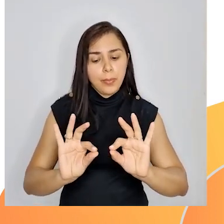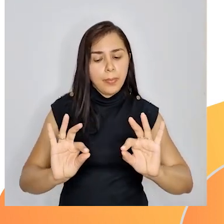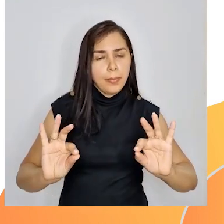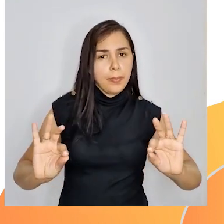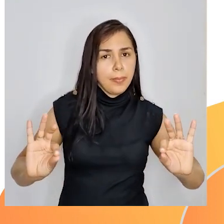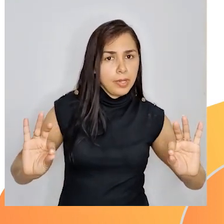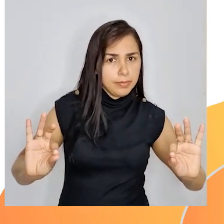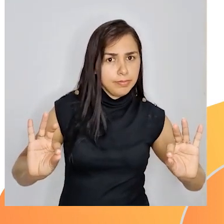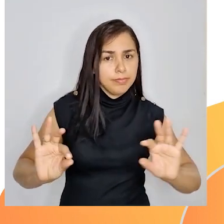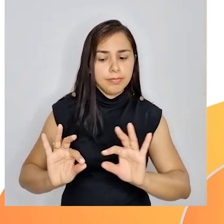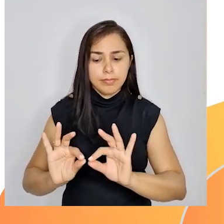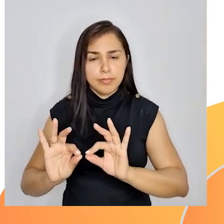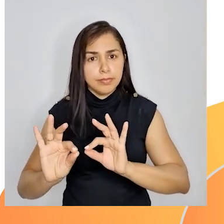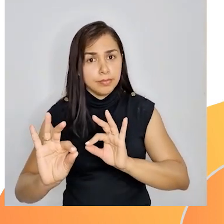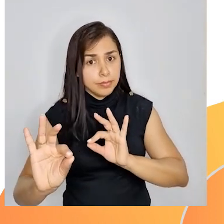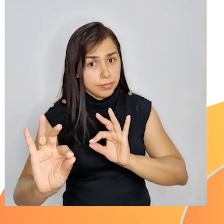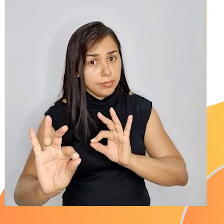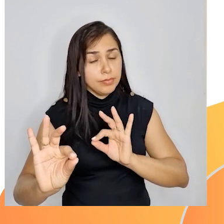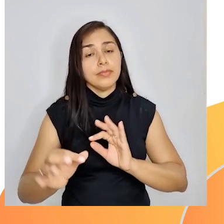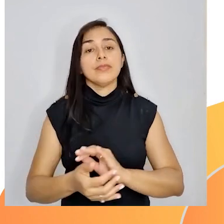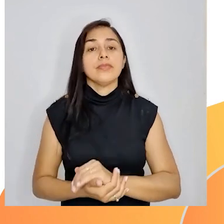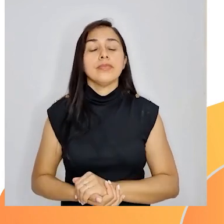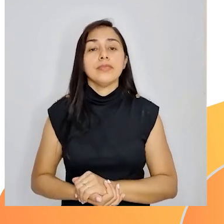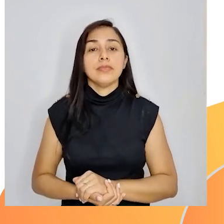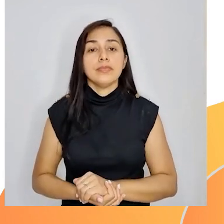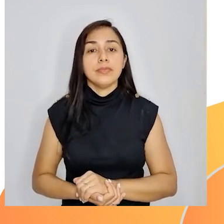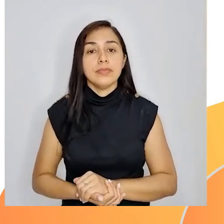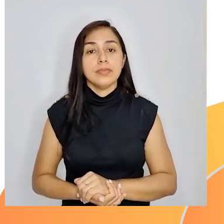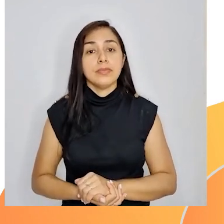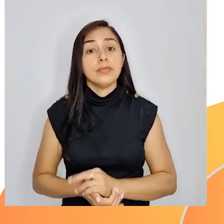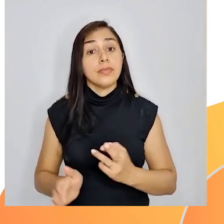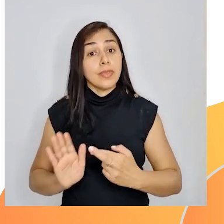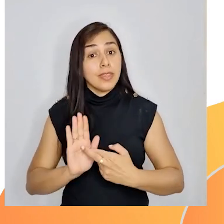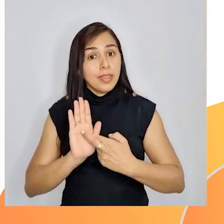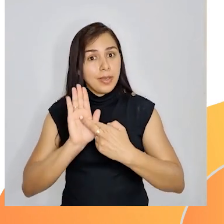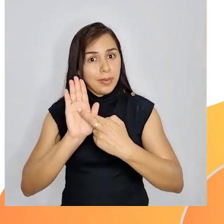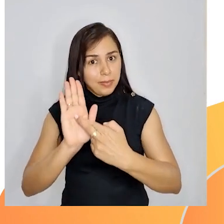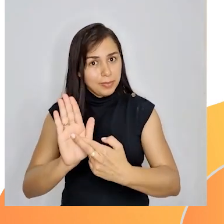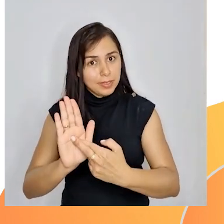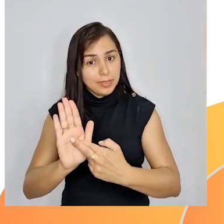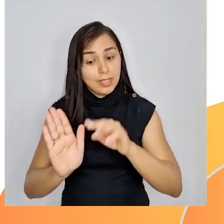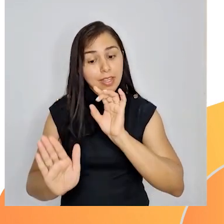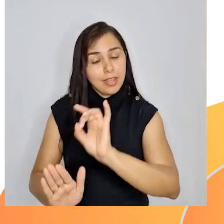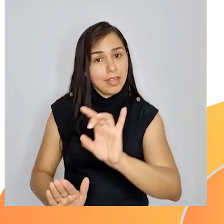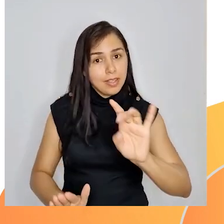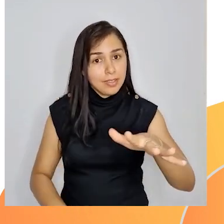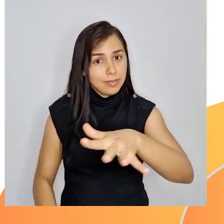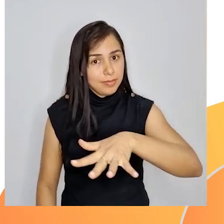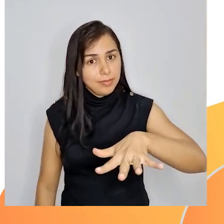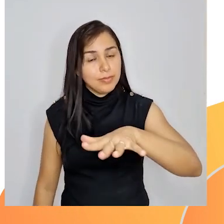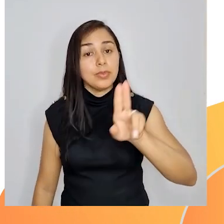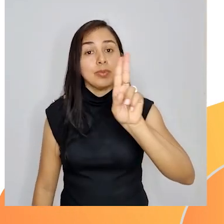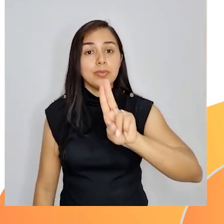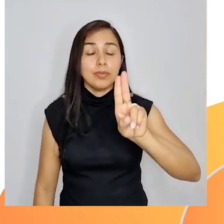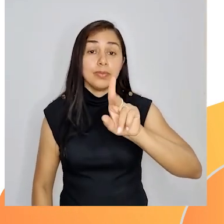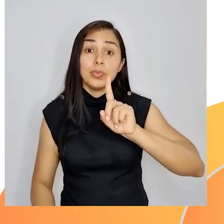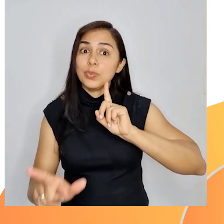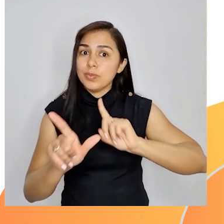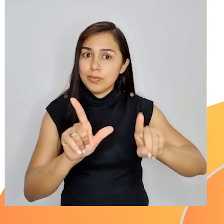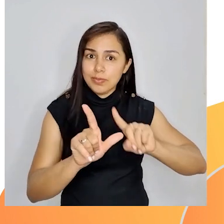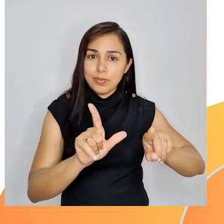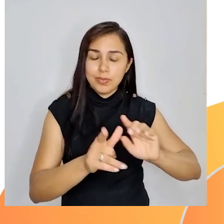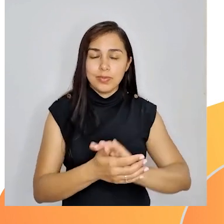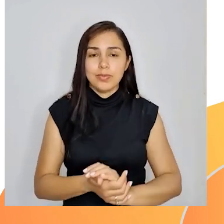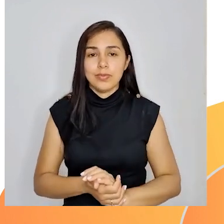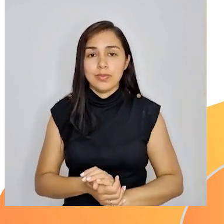e determinar algumas letras aqui para serem essas dimensões para ajudar a gente Então essa daqui eu vou